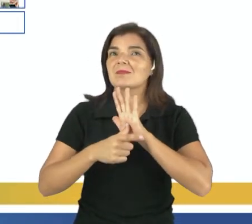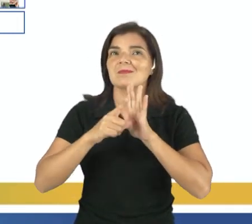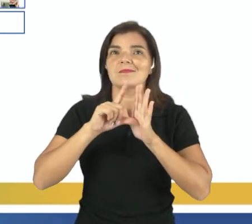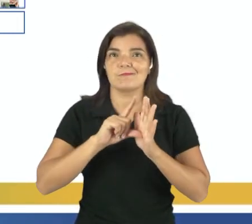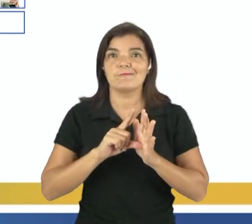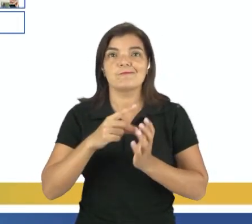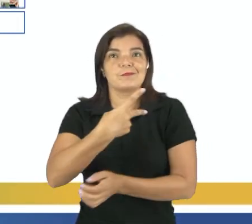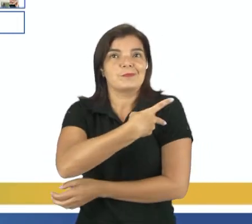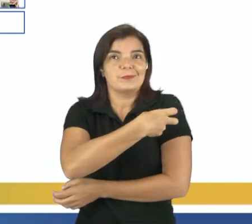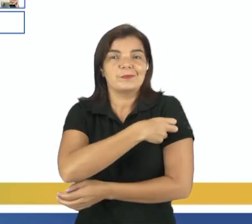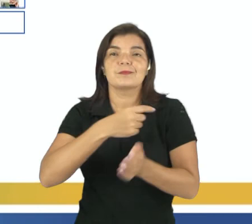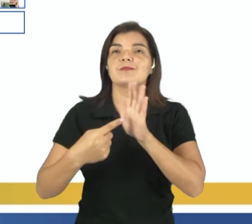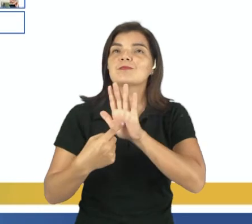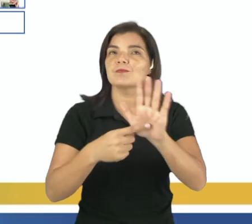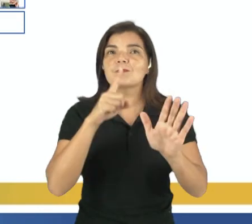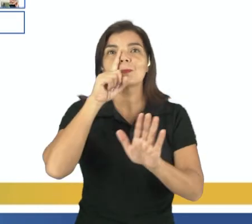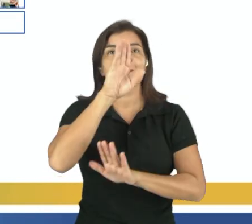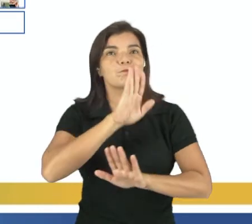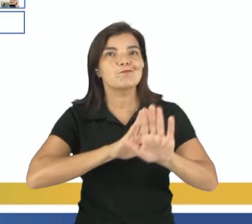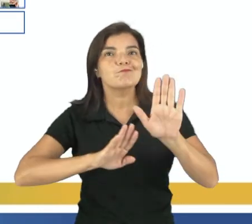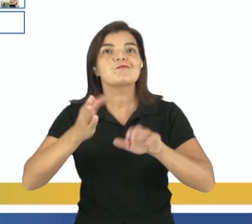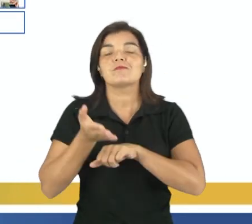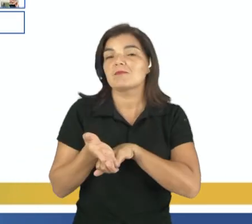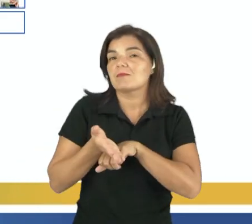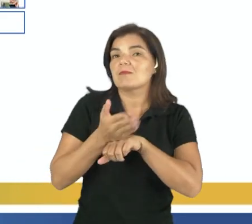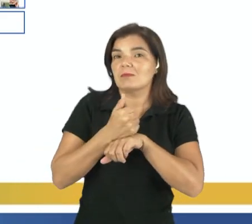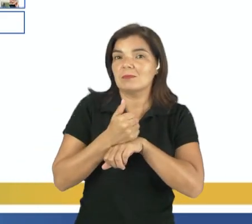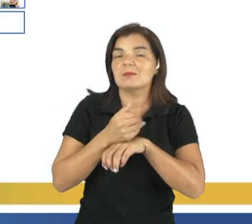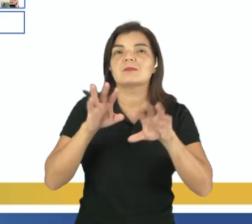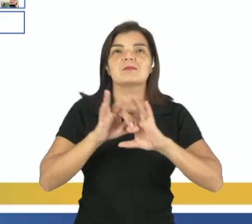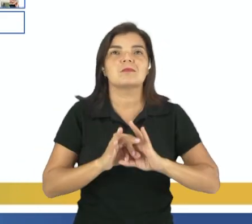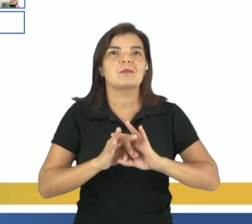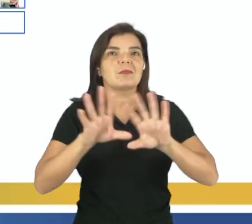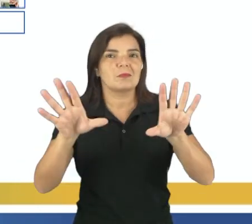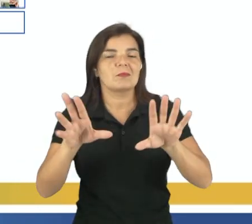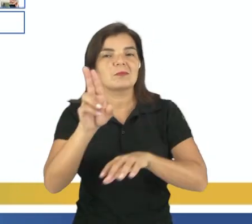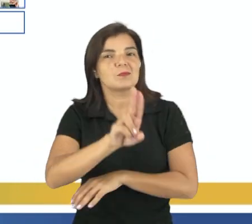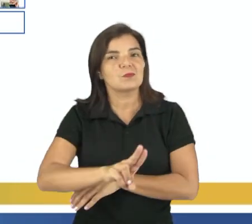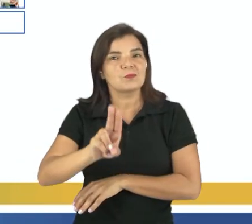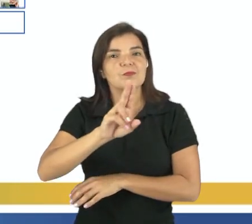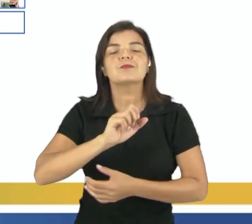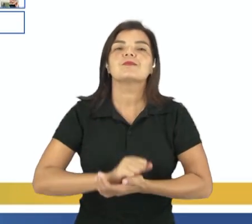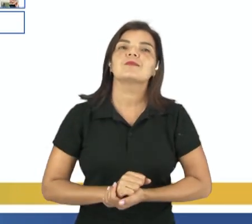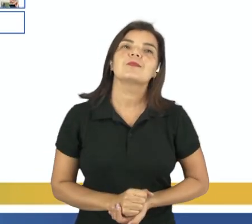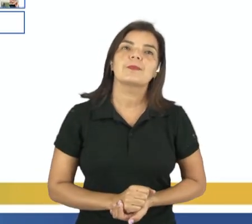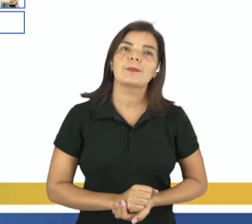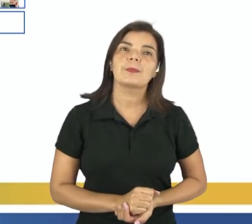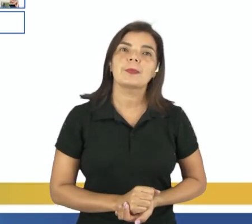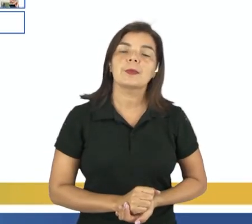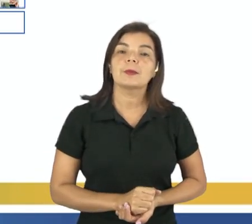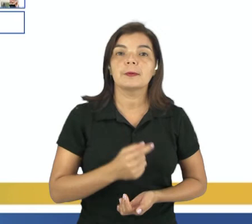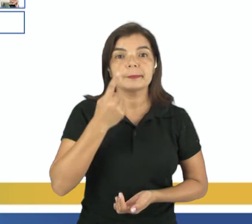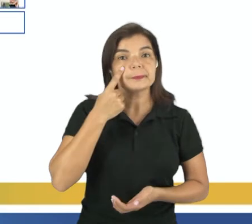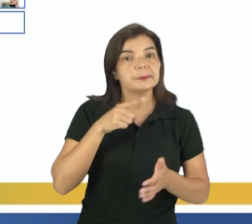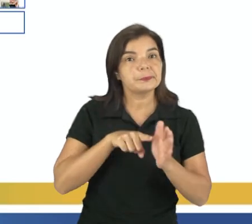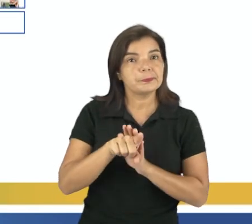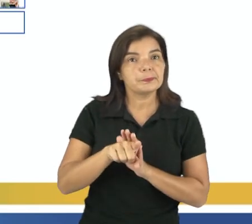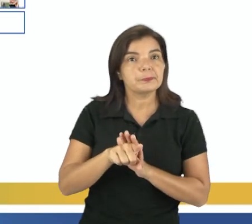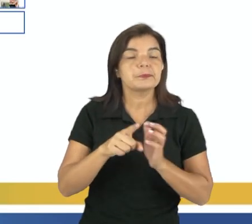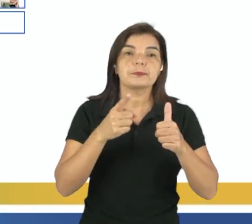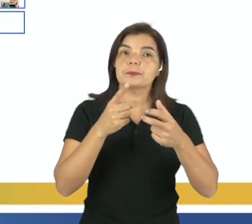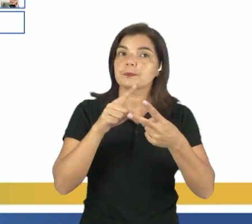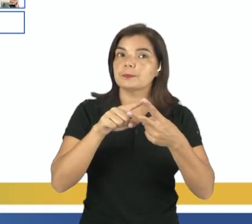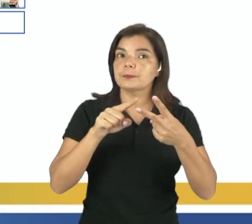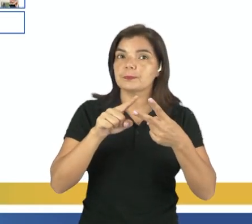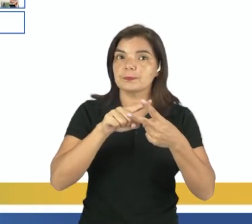Desastres anteriores com vacinas mostram perigos de antecipar liberação de uso. Pergunto,